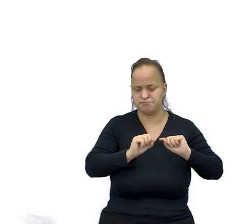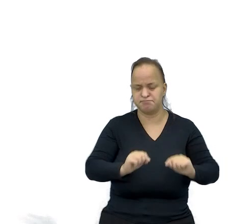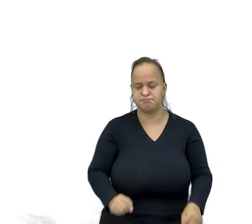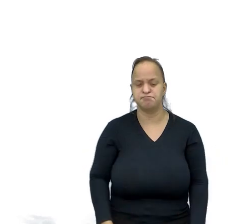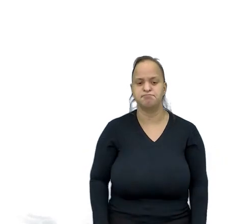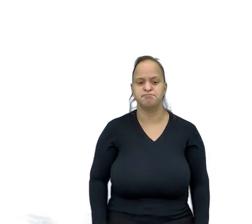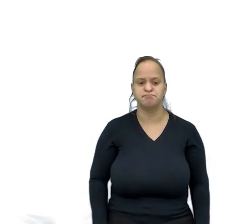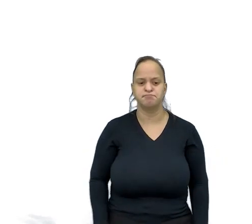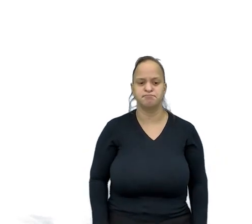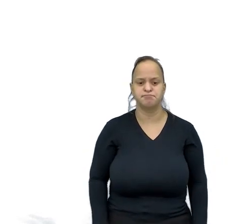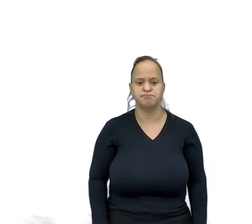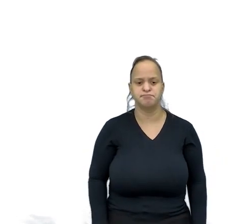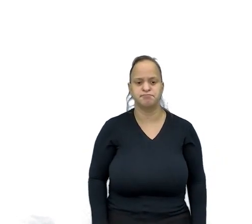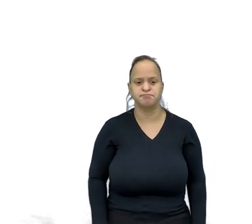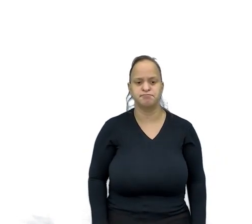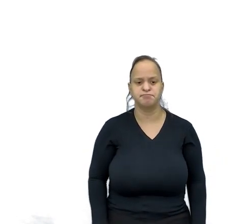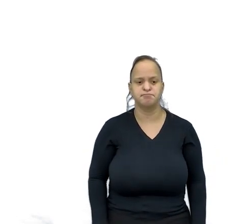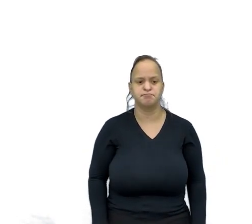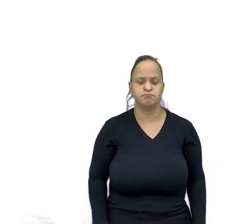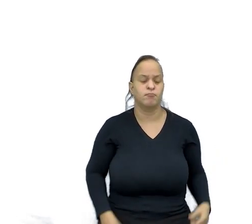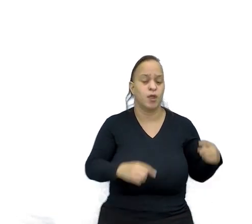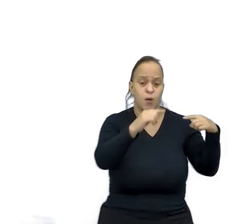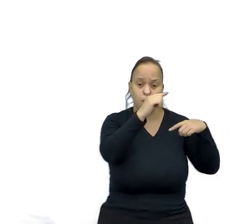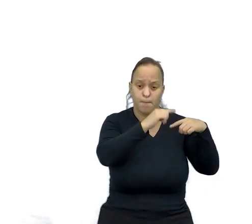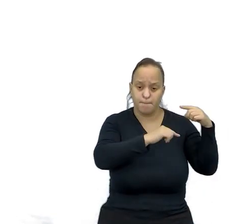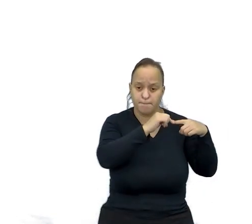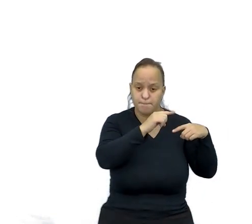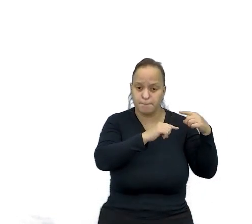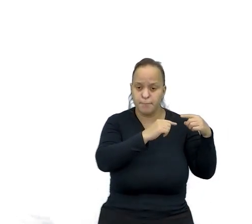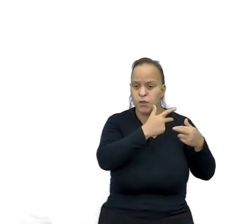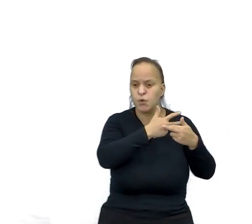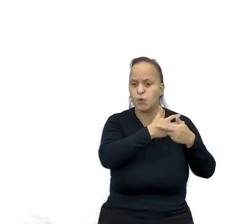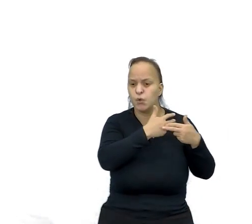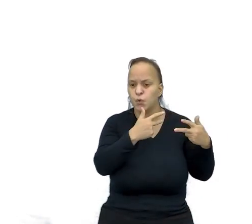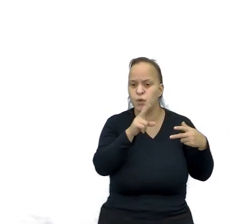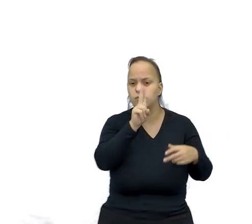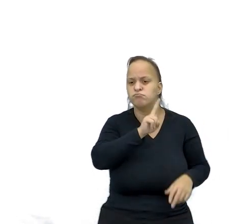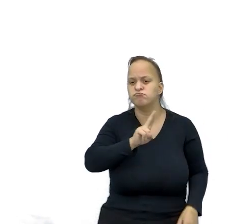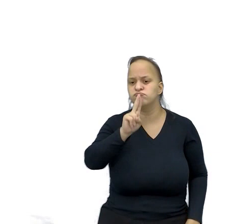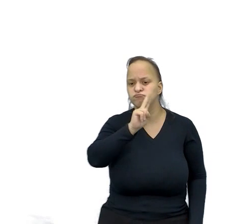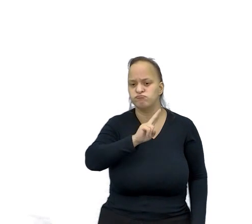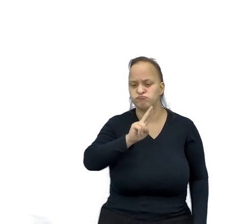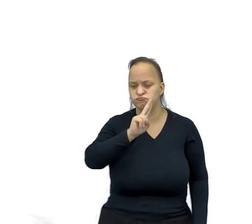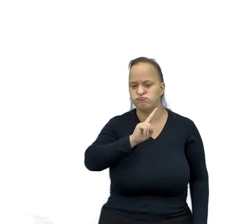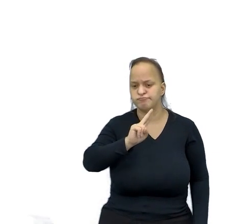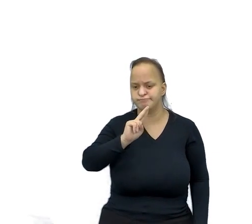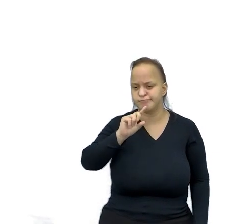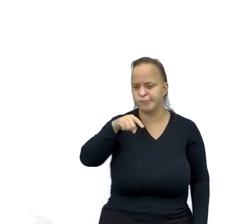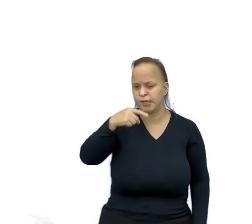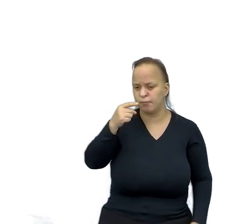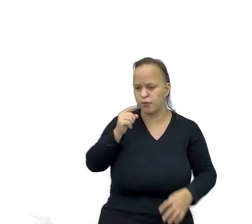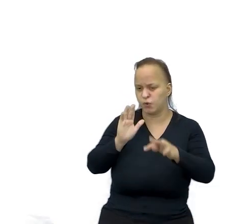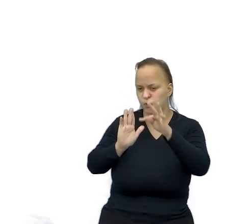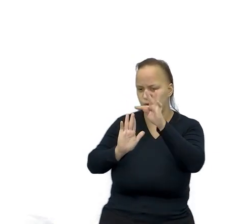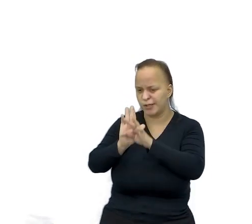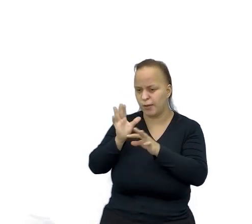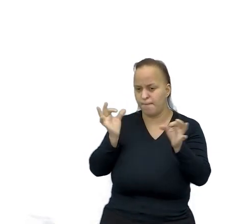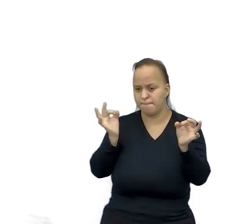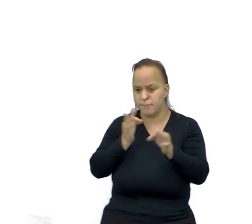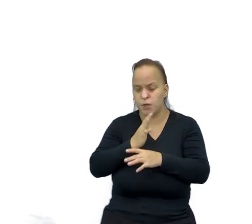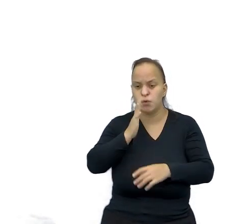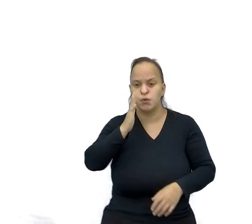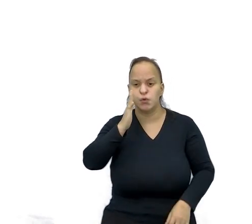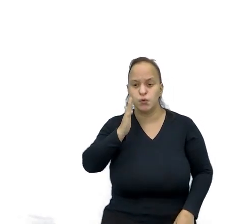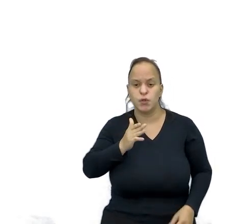experiência. A utilização de recursos multimodais e multissemióticos. Então, depois de ter um texto pronto, ele pode